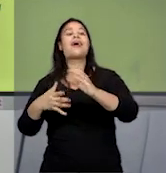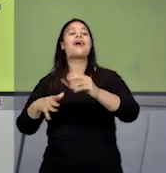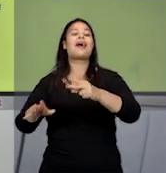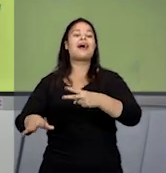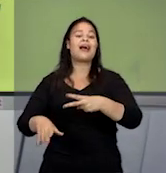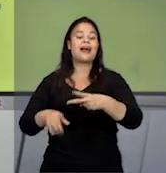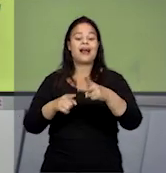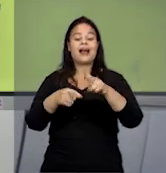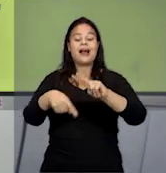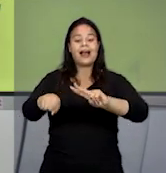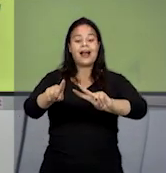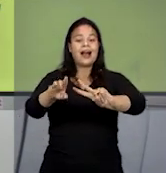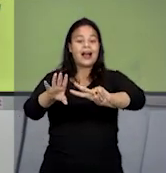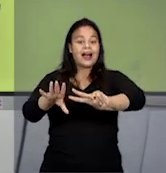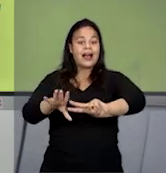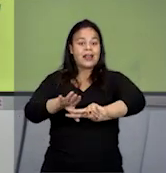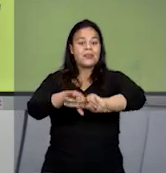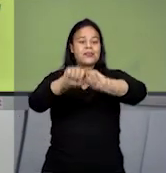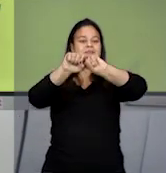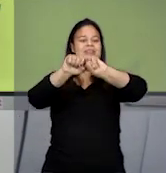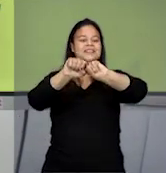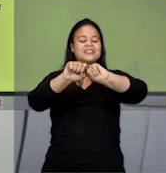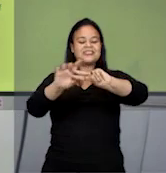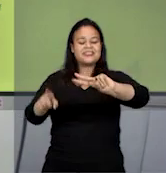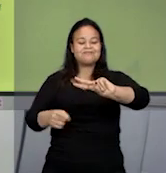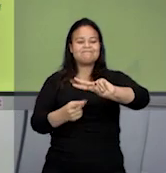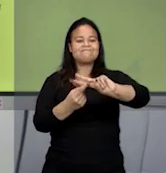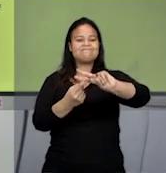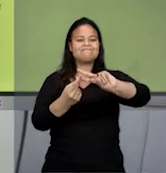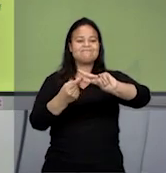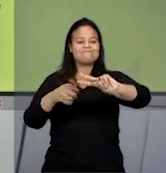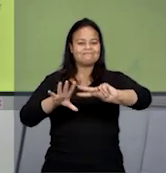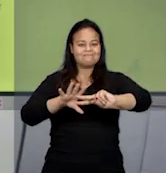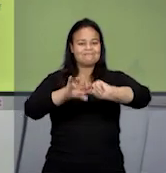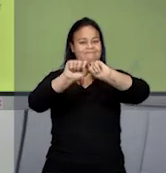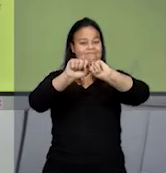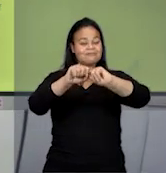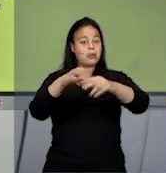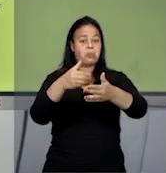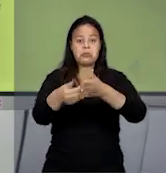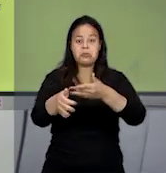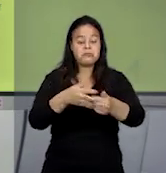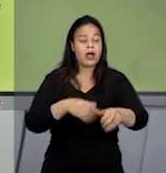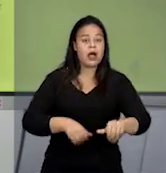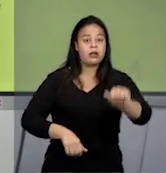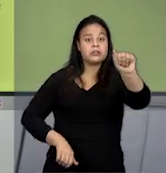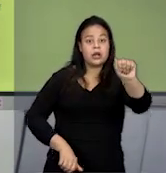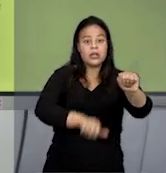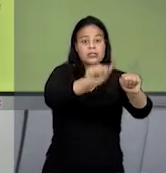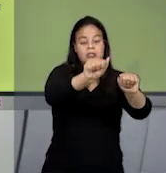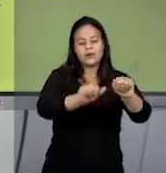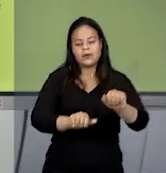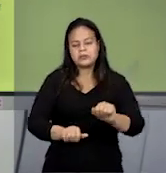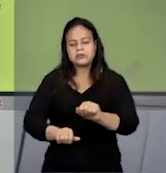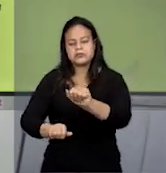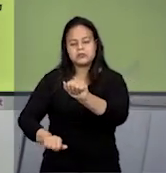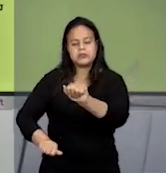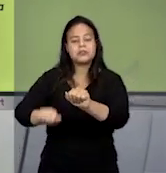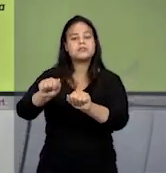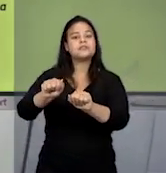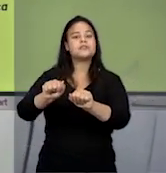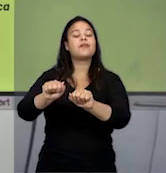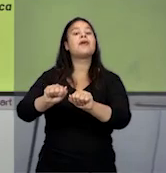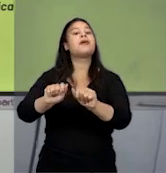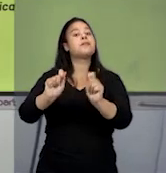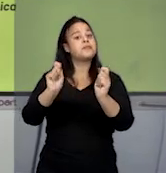dominante. Se ela é dominante, tanto faz se ela é azão, azão ou azão, azinho. Então, nós representamos por azão,